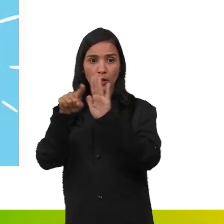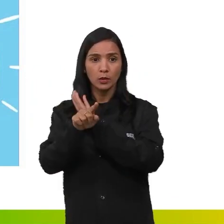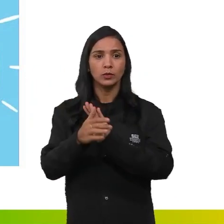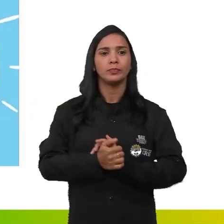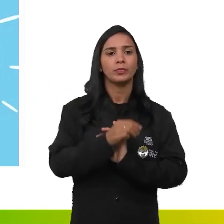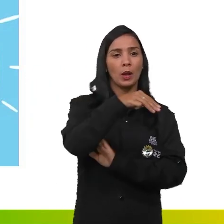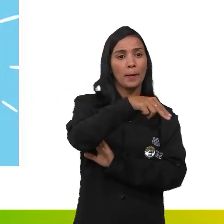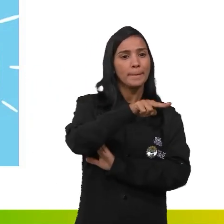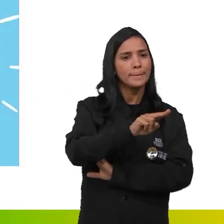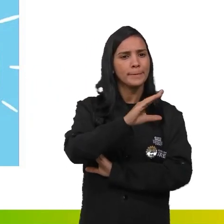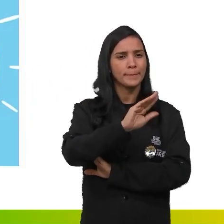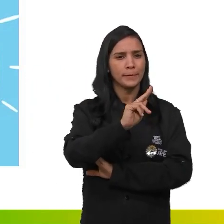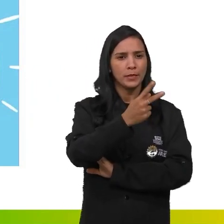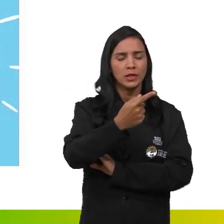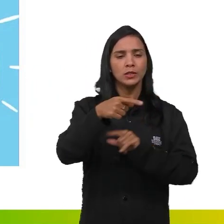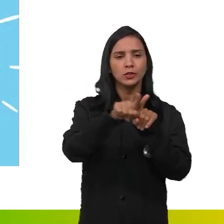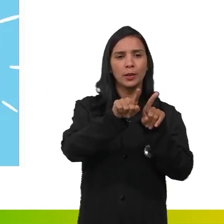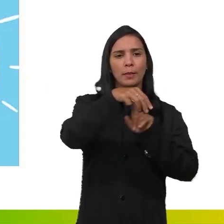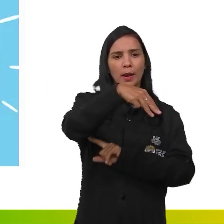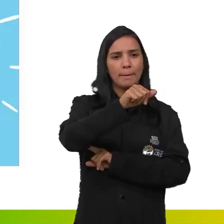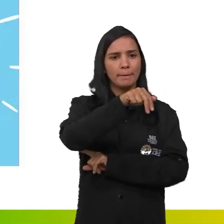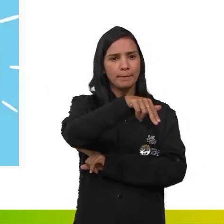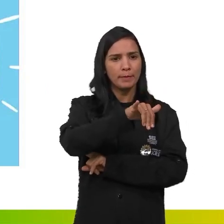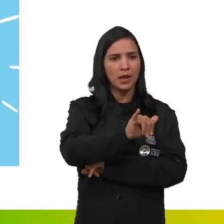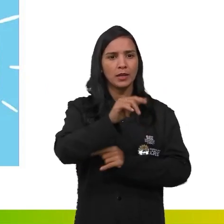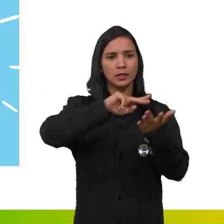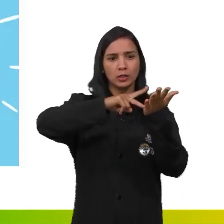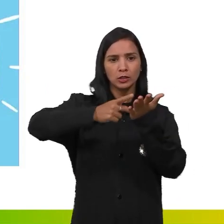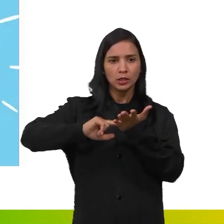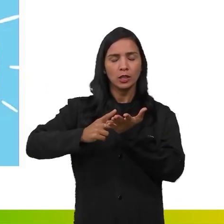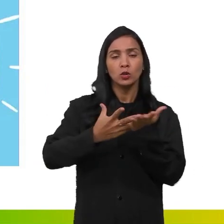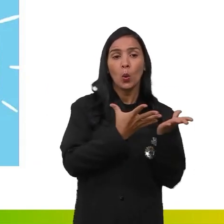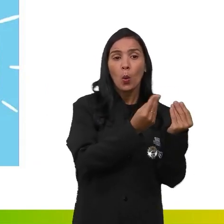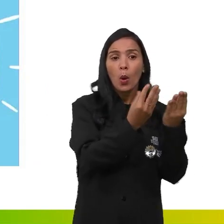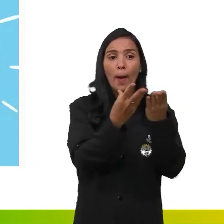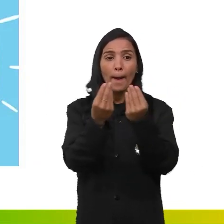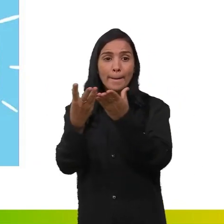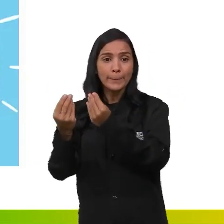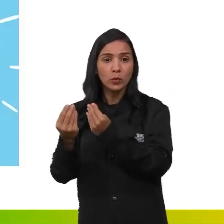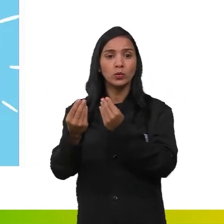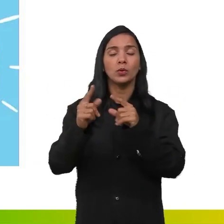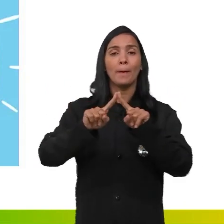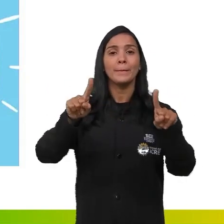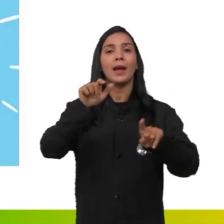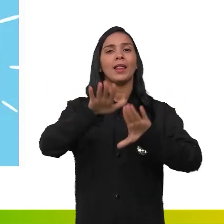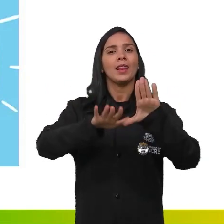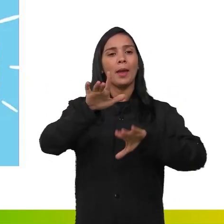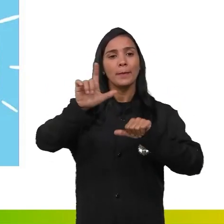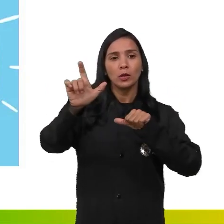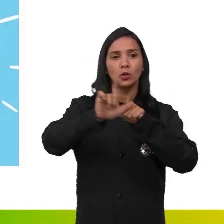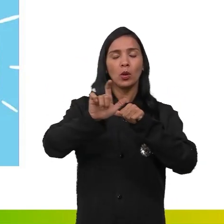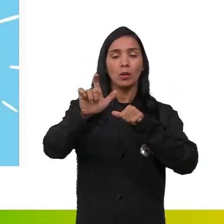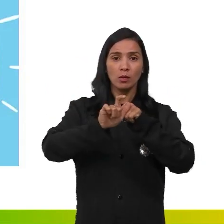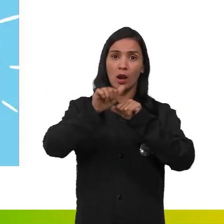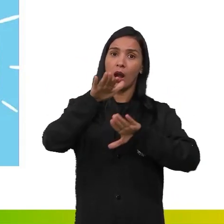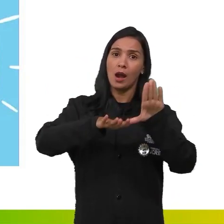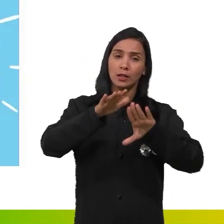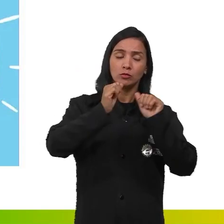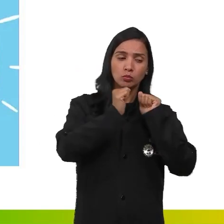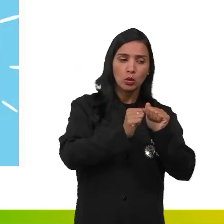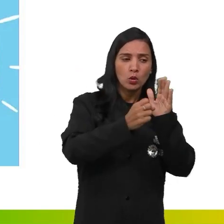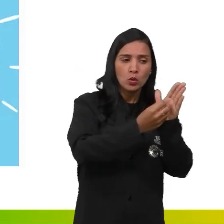muitas, dependendo do substantivo, se o substantivo é incontável ou